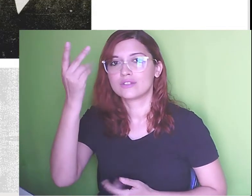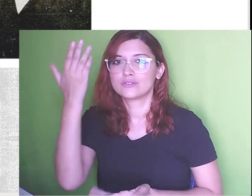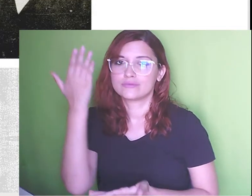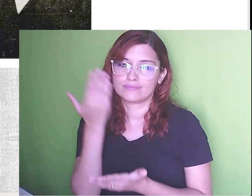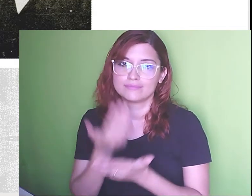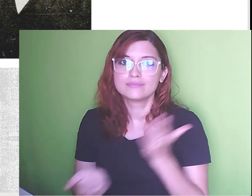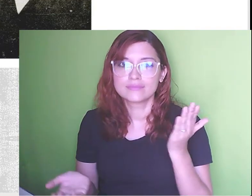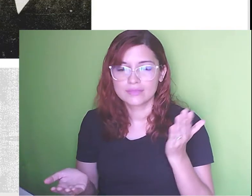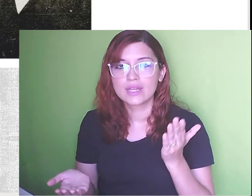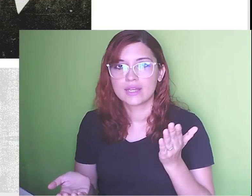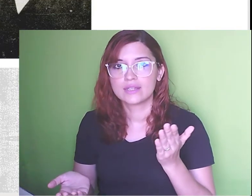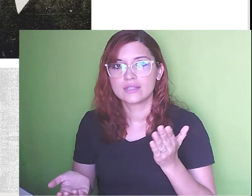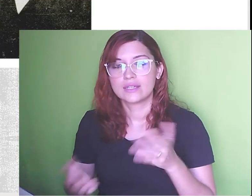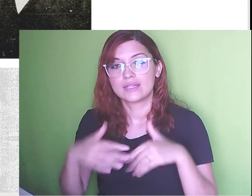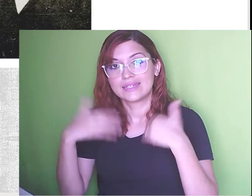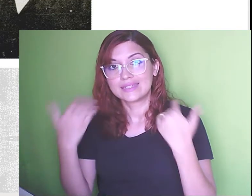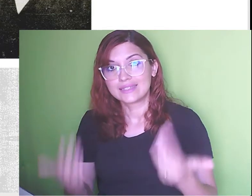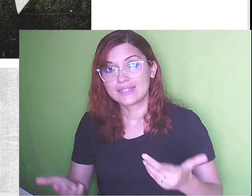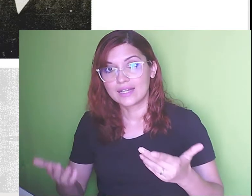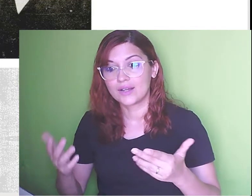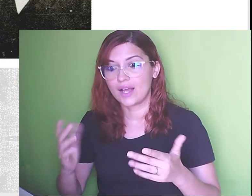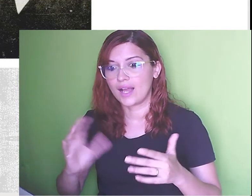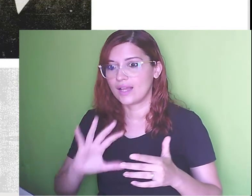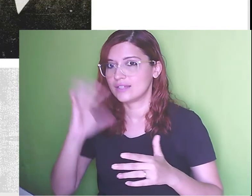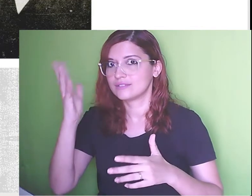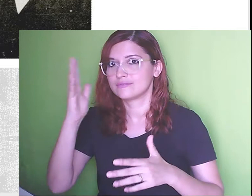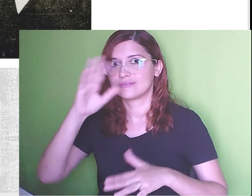e desvalorizando a moeda.